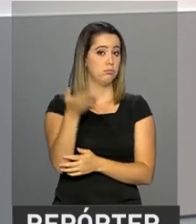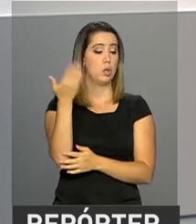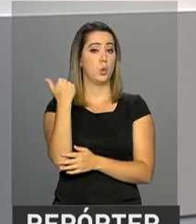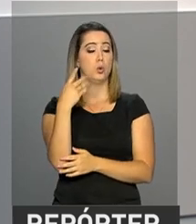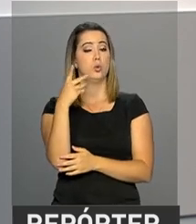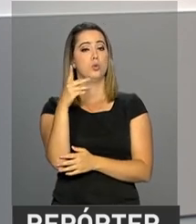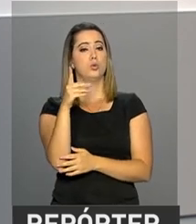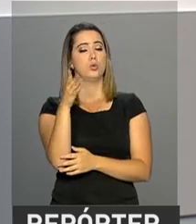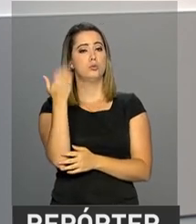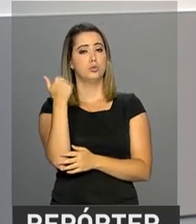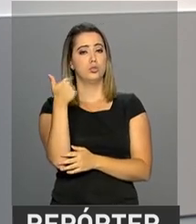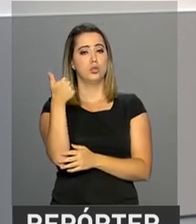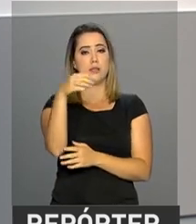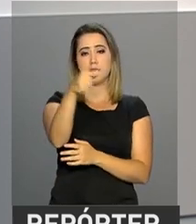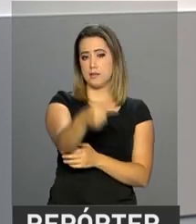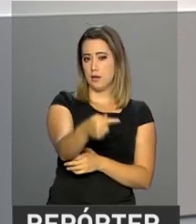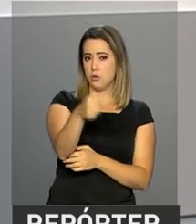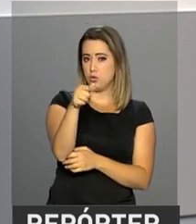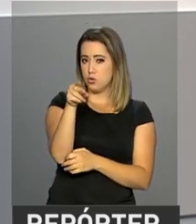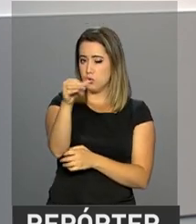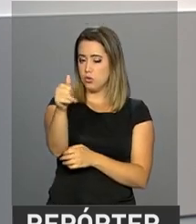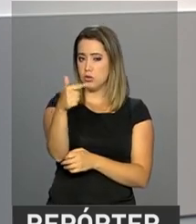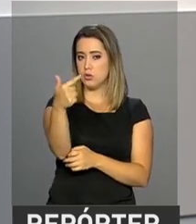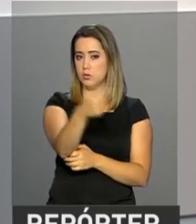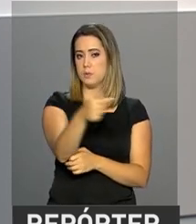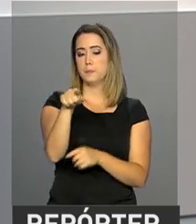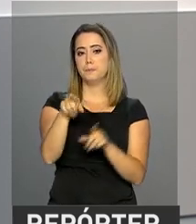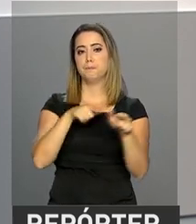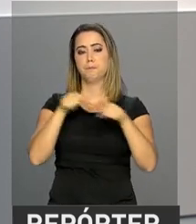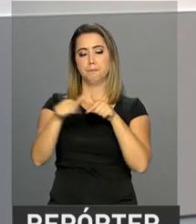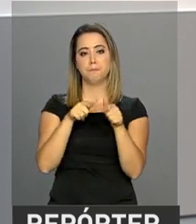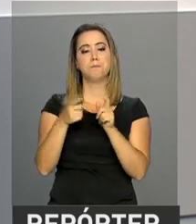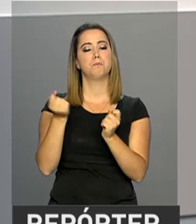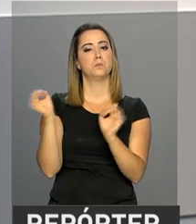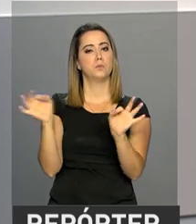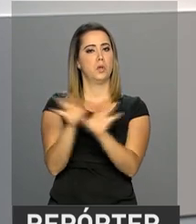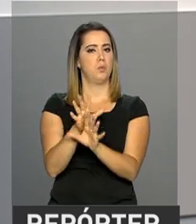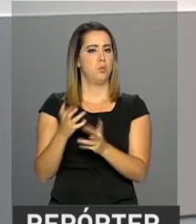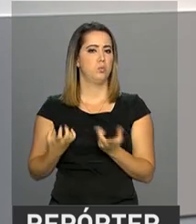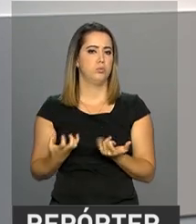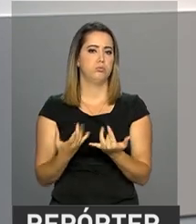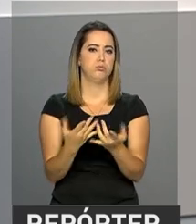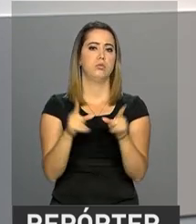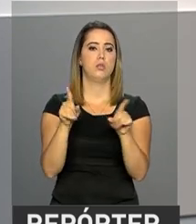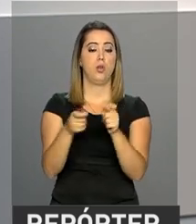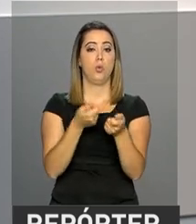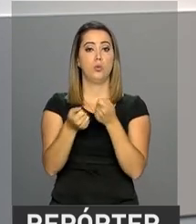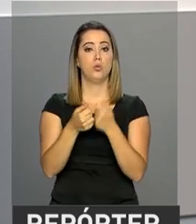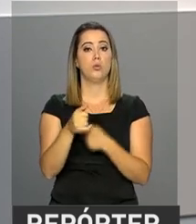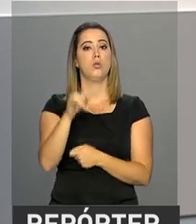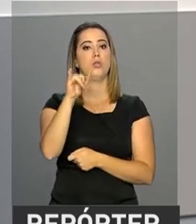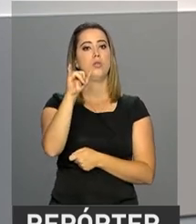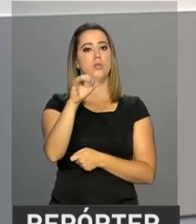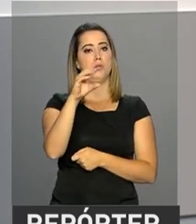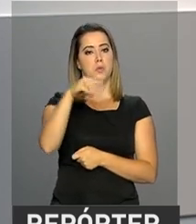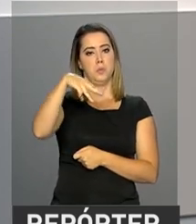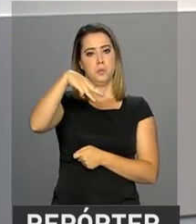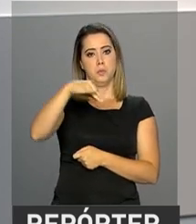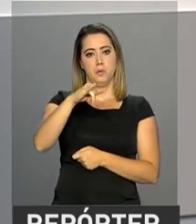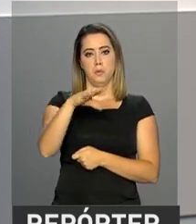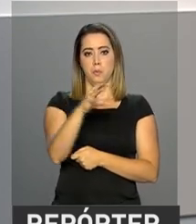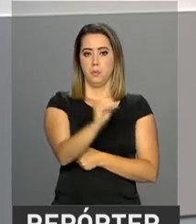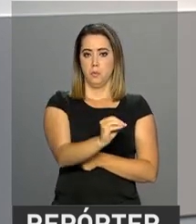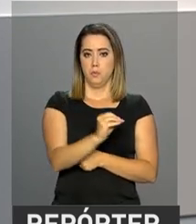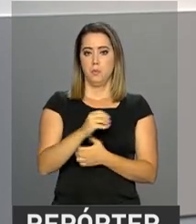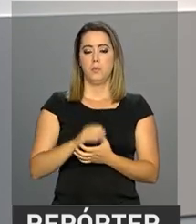nacional desde o último dia 17 ea operação de combate é coordenada pelo instituto chico mendes de conservação da